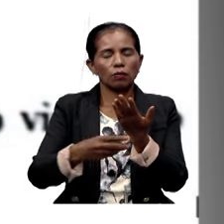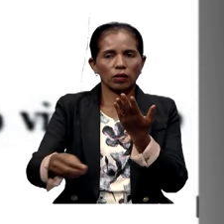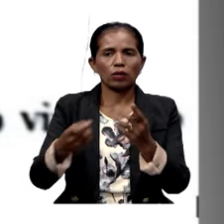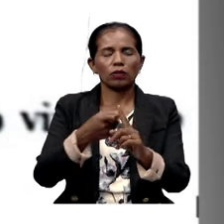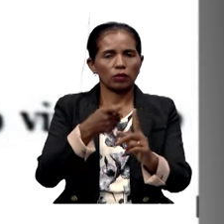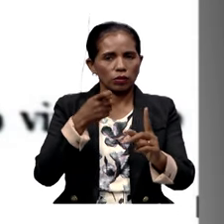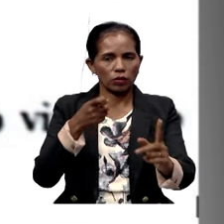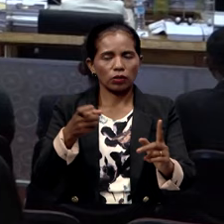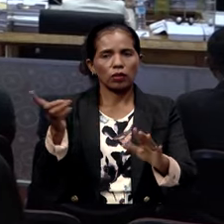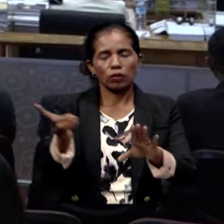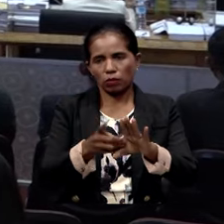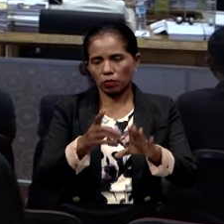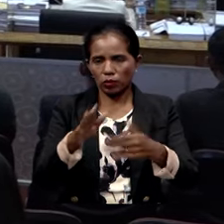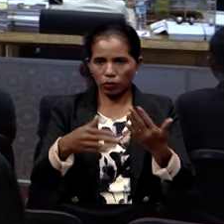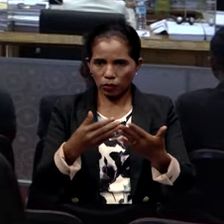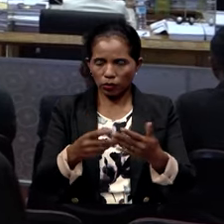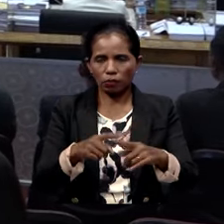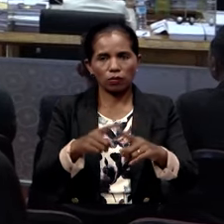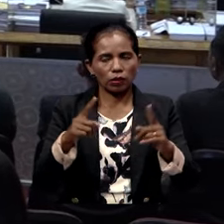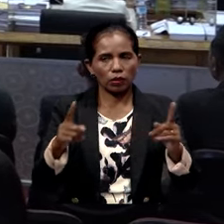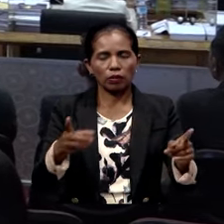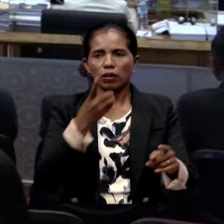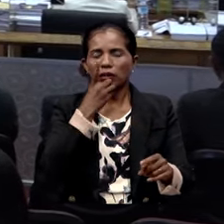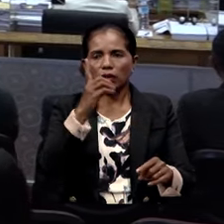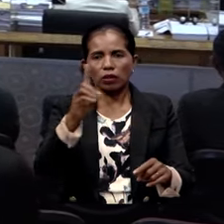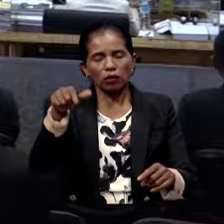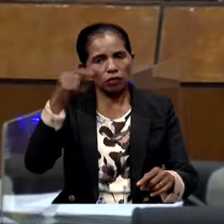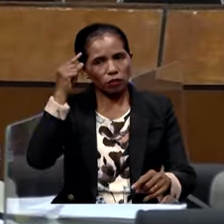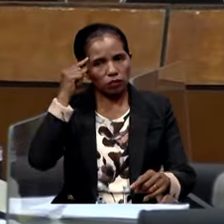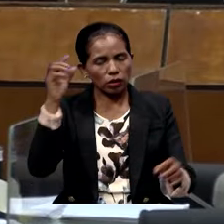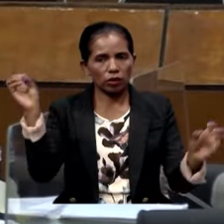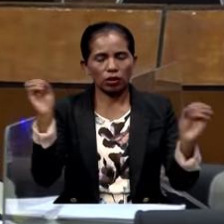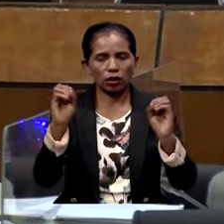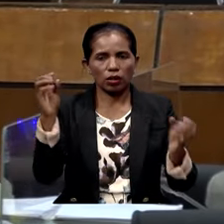documento relevante sira mai be conteúdo ou declaração governo nian la